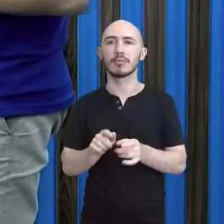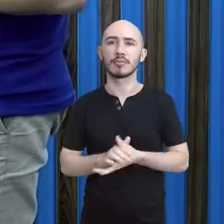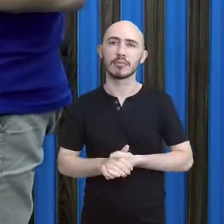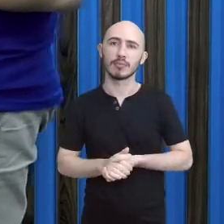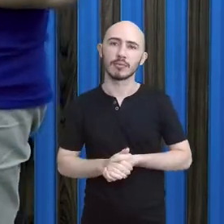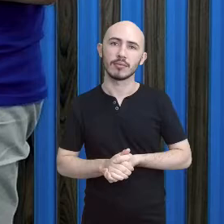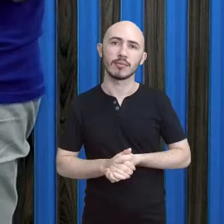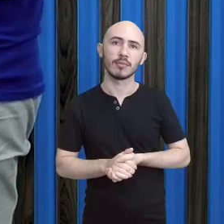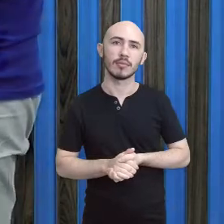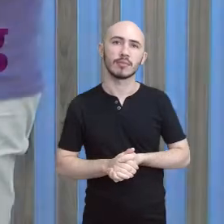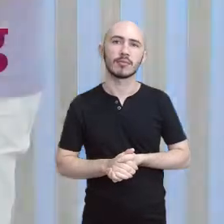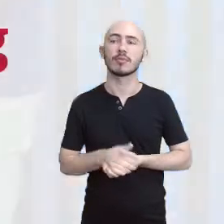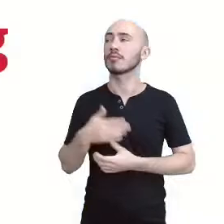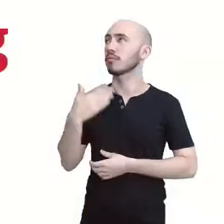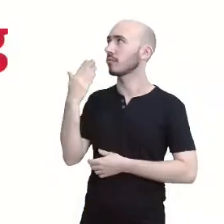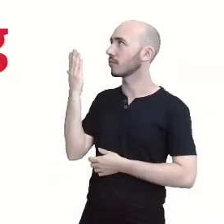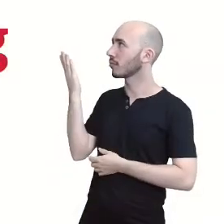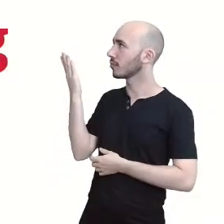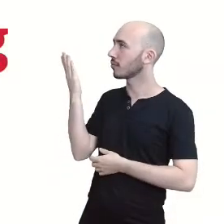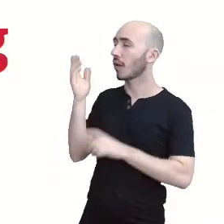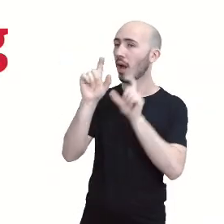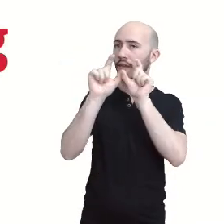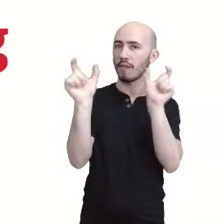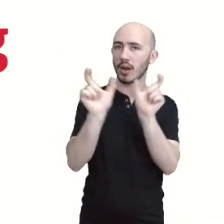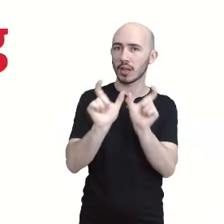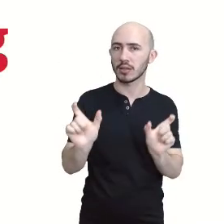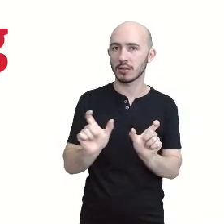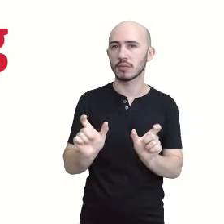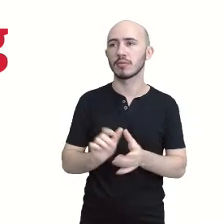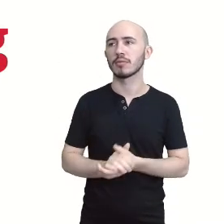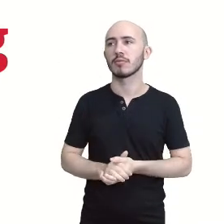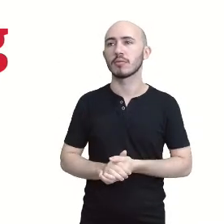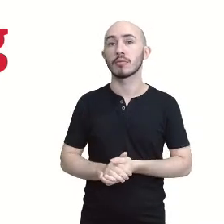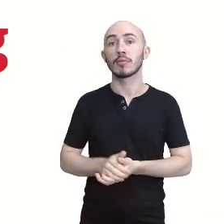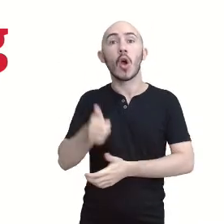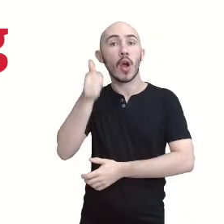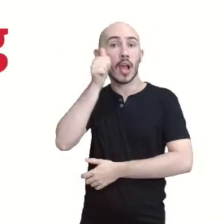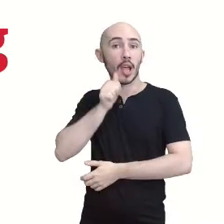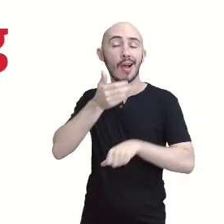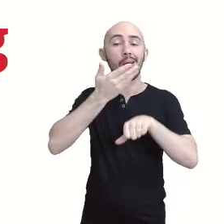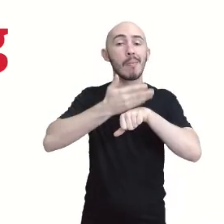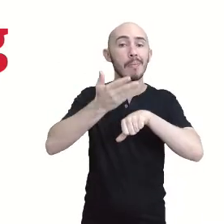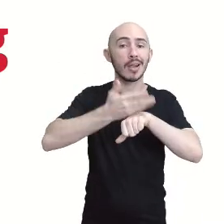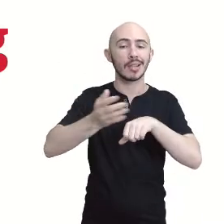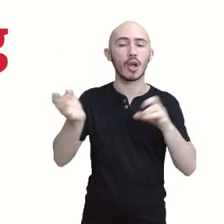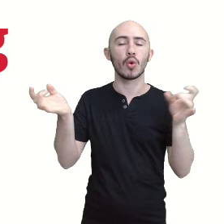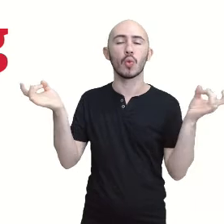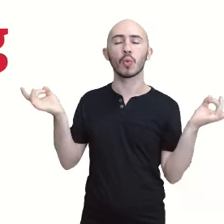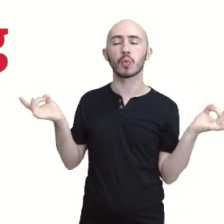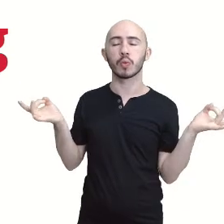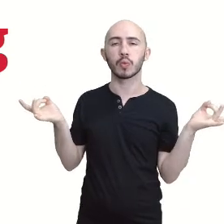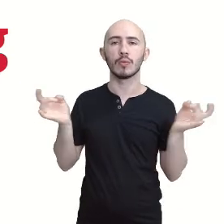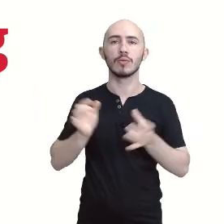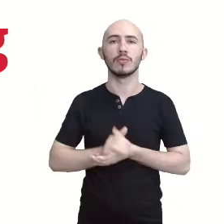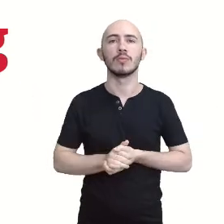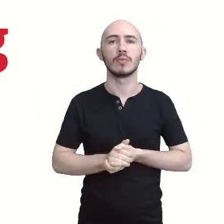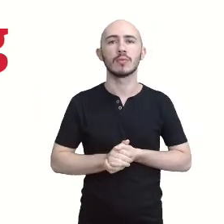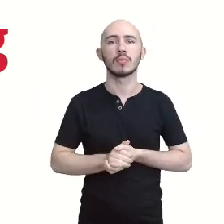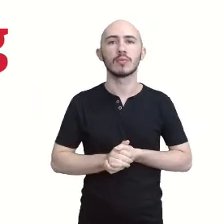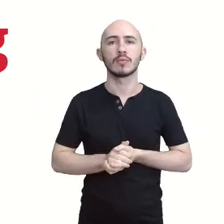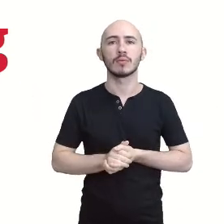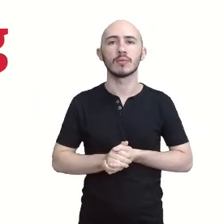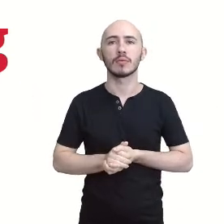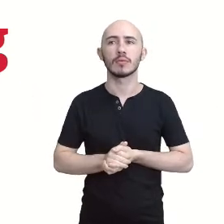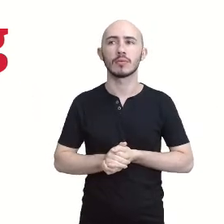certo? She's practicing, ela está praticando. Praticando o quê? Lembra da imagem? Praticando yoga. He's